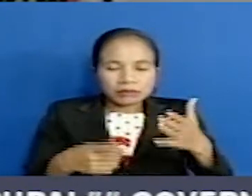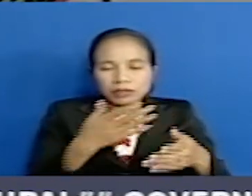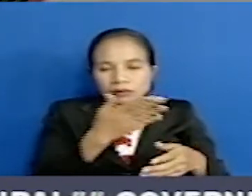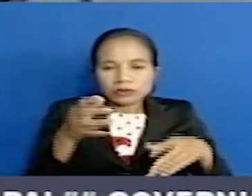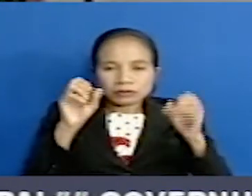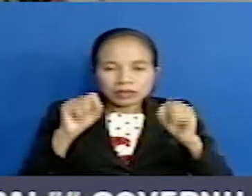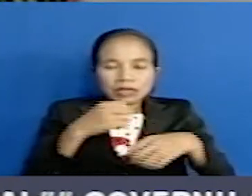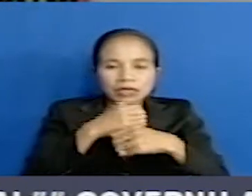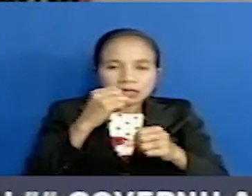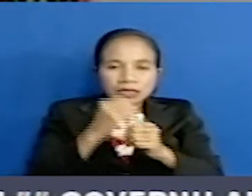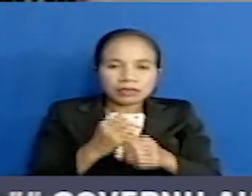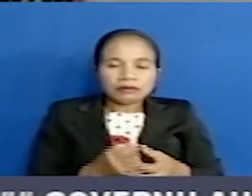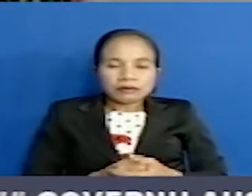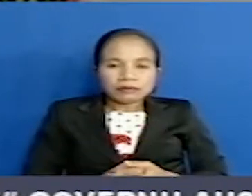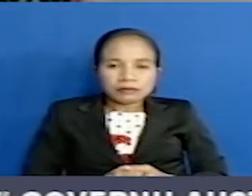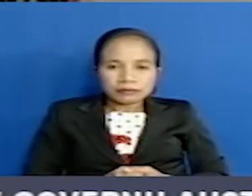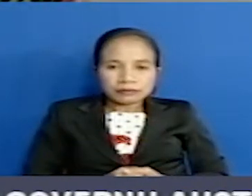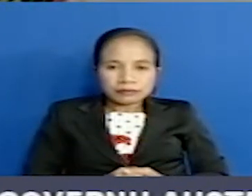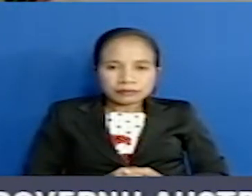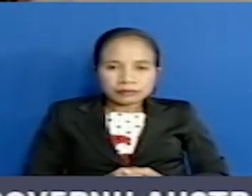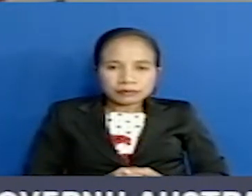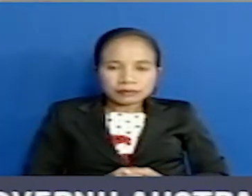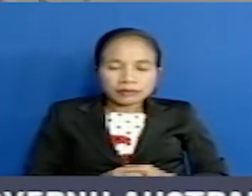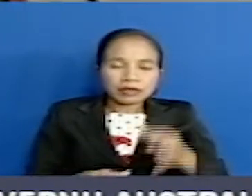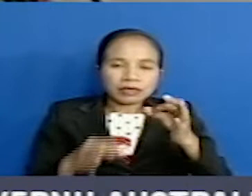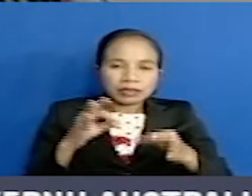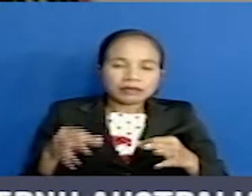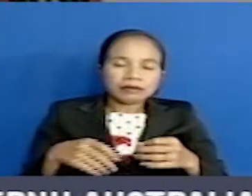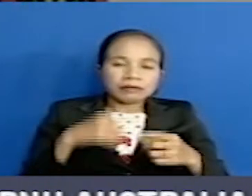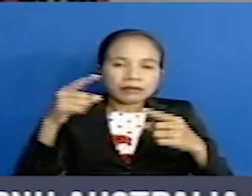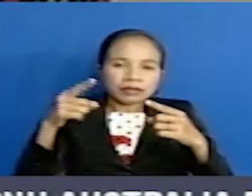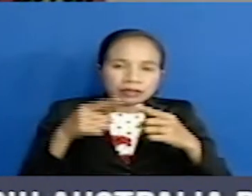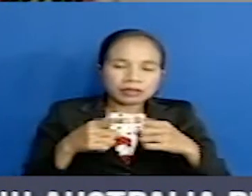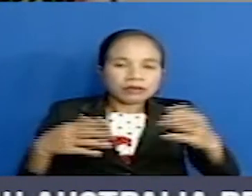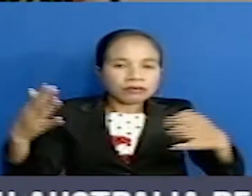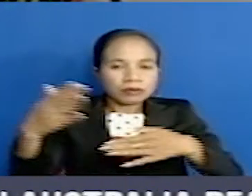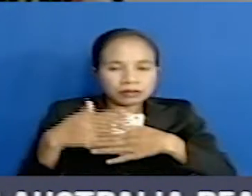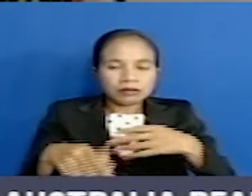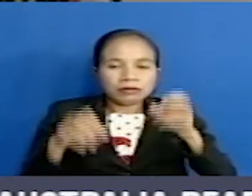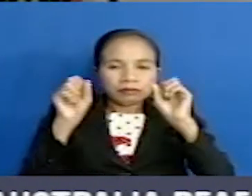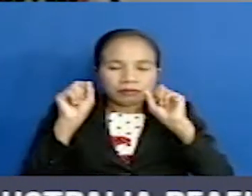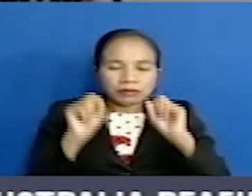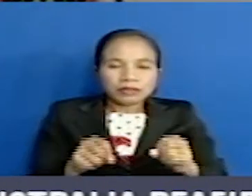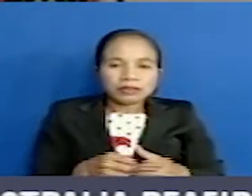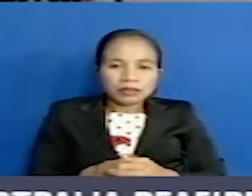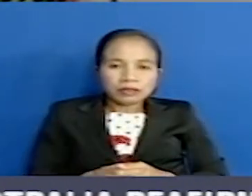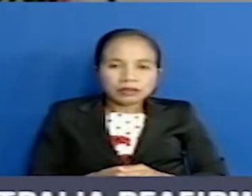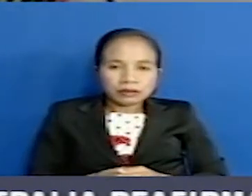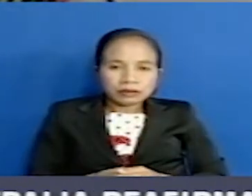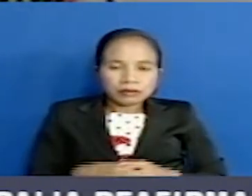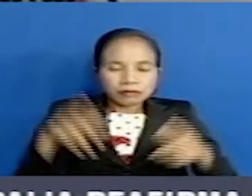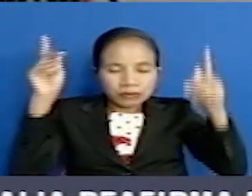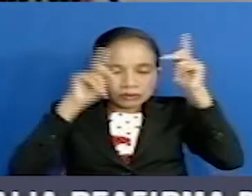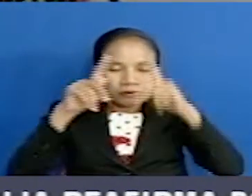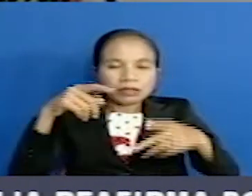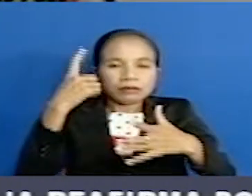halo, bel voluntam joven siya barbara. Atubele ne o hine si integra para voluntarismo, bel mos, ha menos ana problemas na